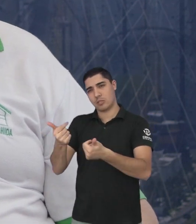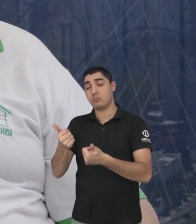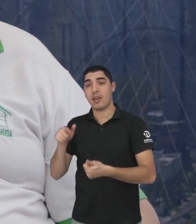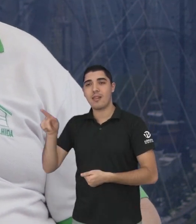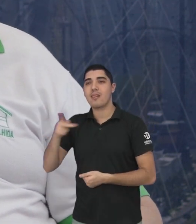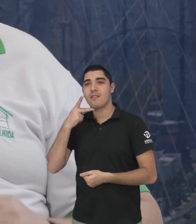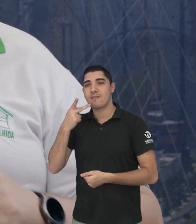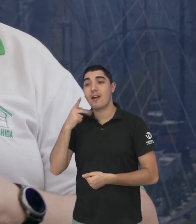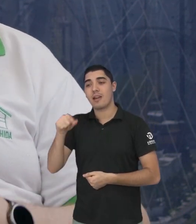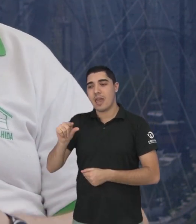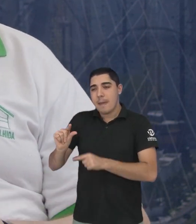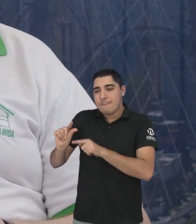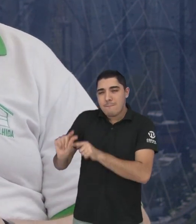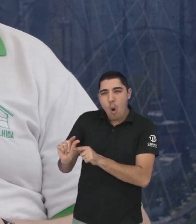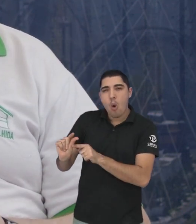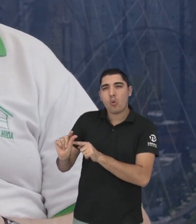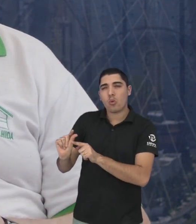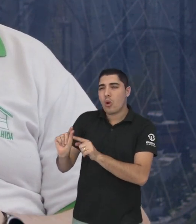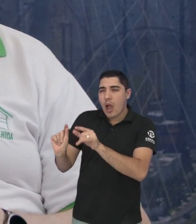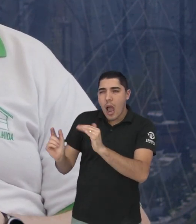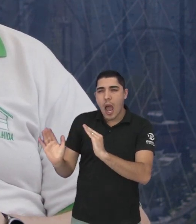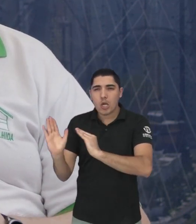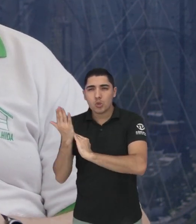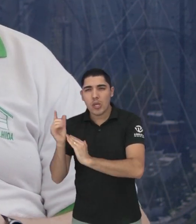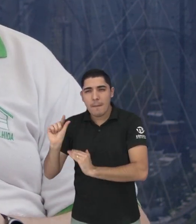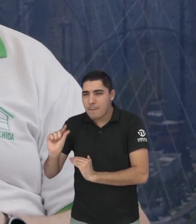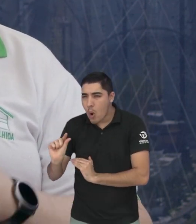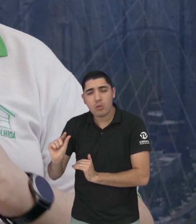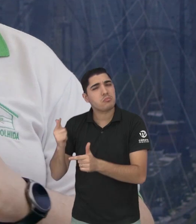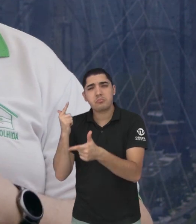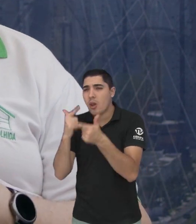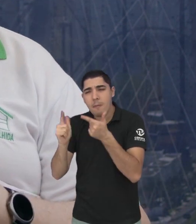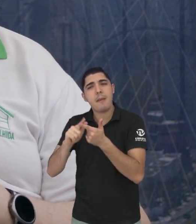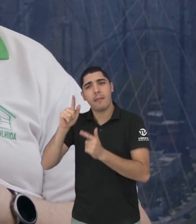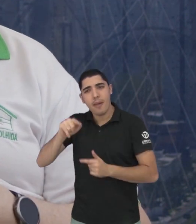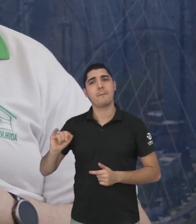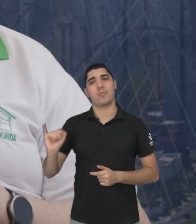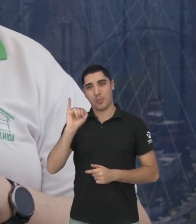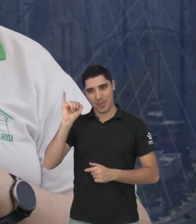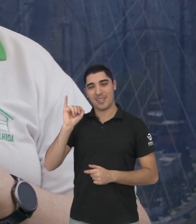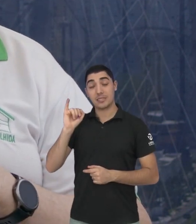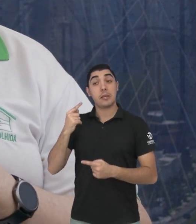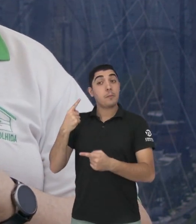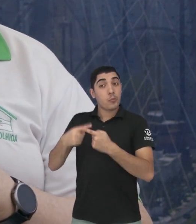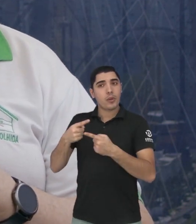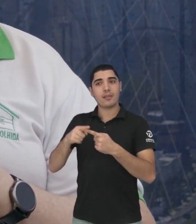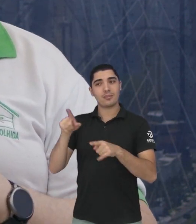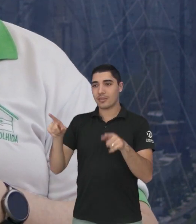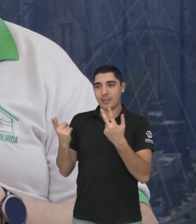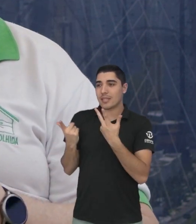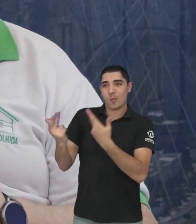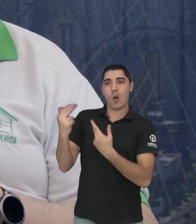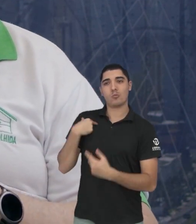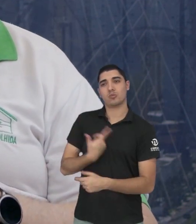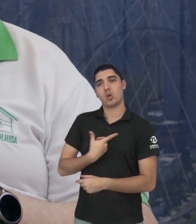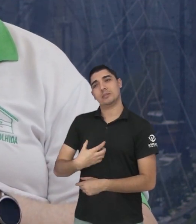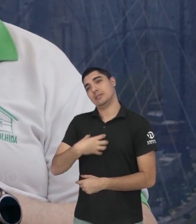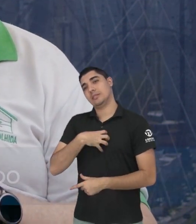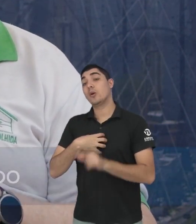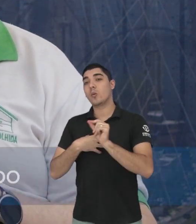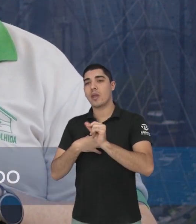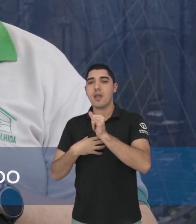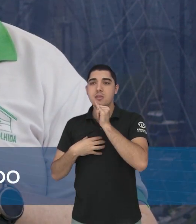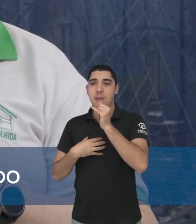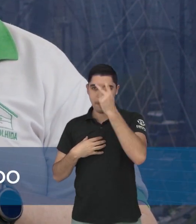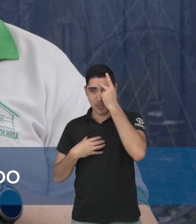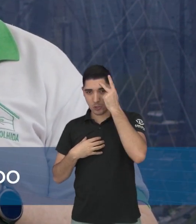ela fala desse pouco, porque ela sentiu também aquilo que a gente sente às vezes, que as pessoas às